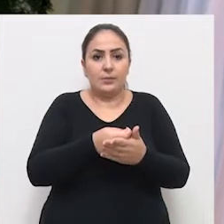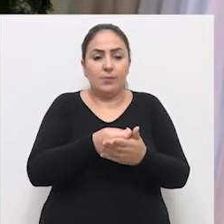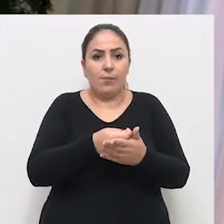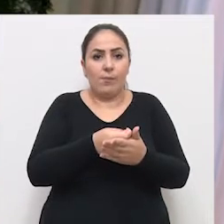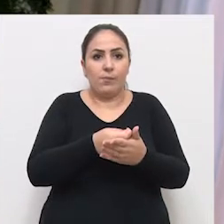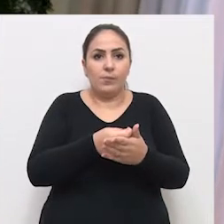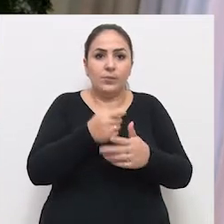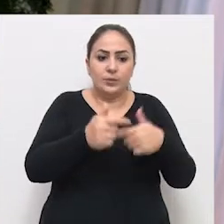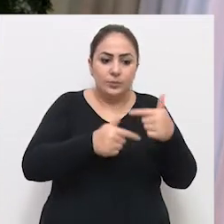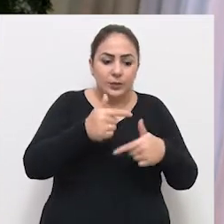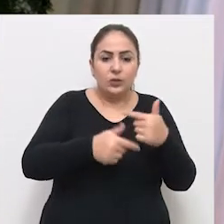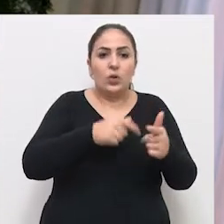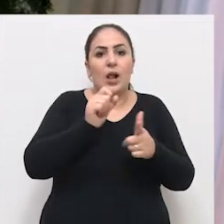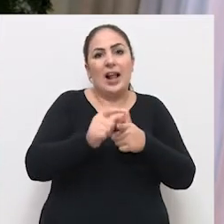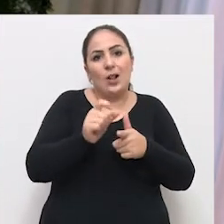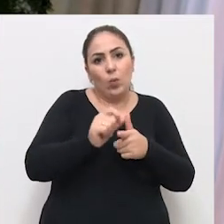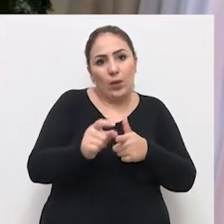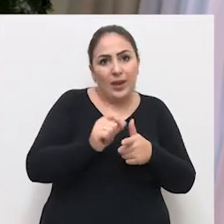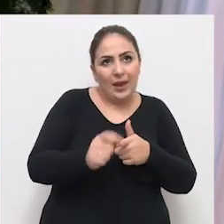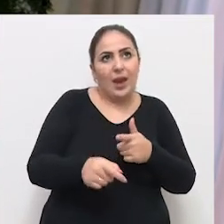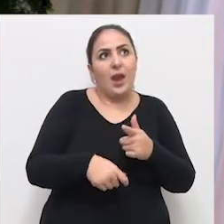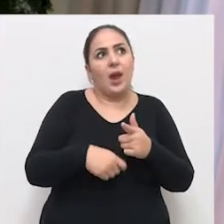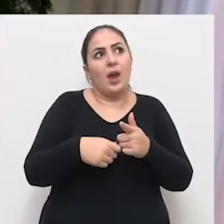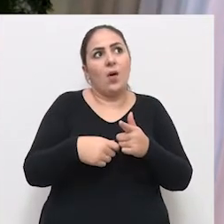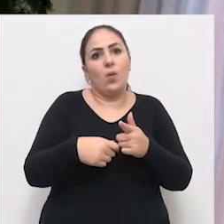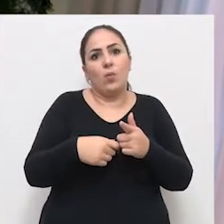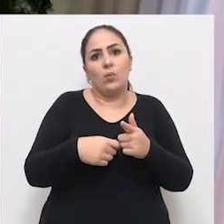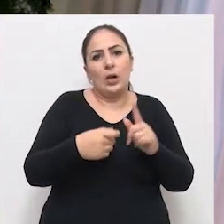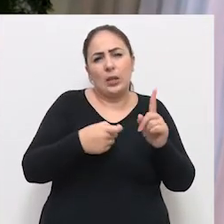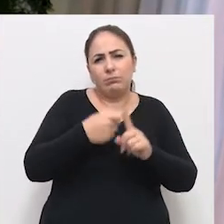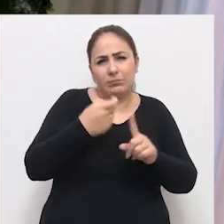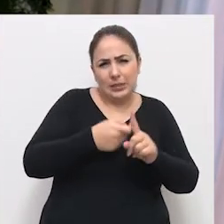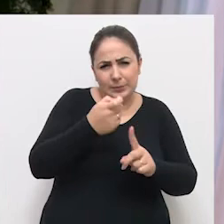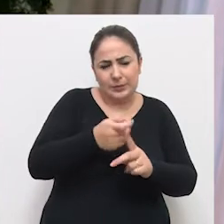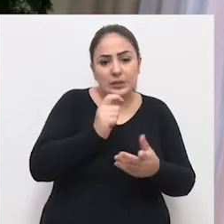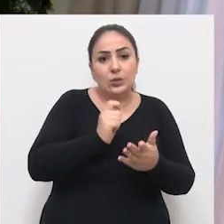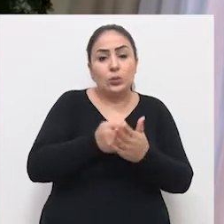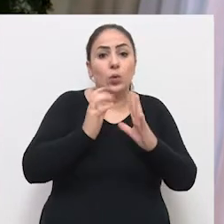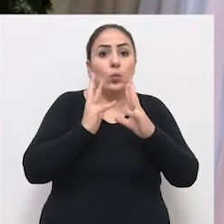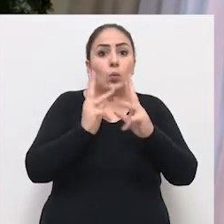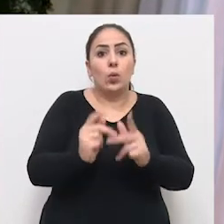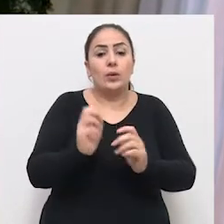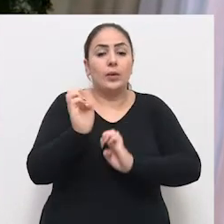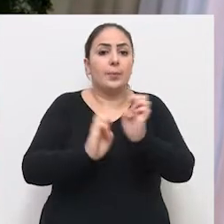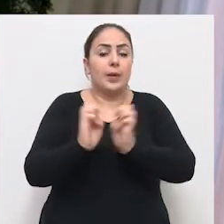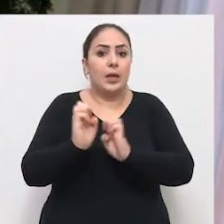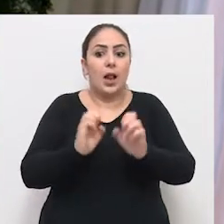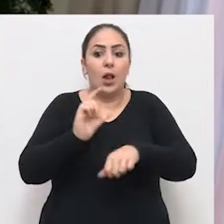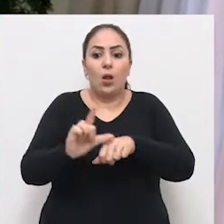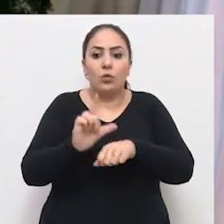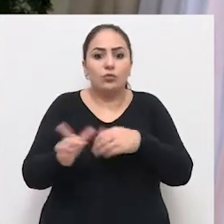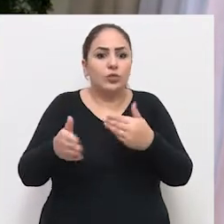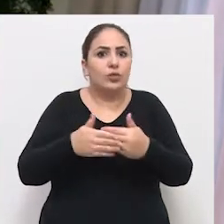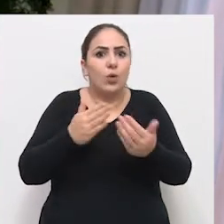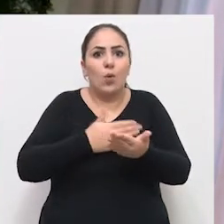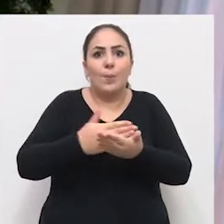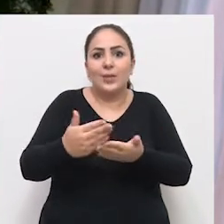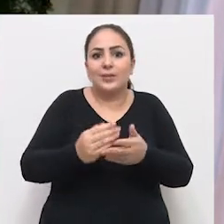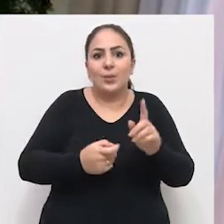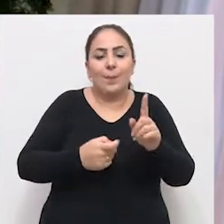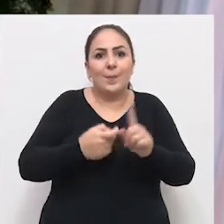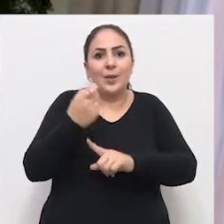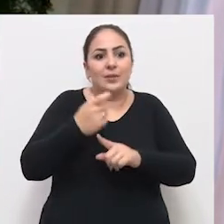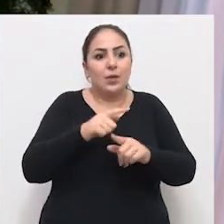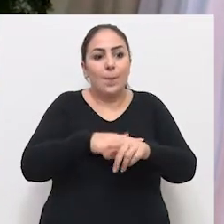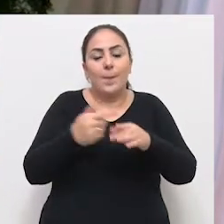seus fornecedores, aluguéis de todas as empresas e as lojas fechadas, onde início de mês